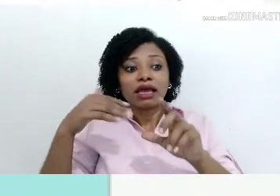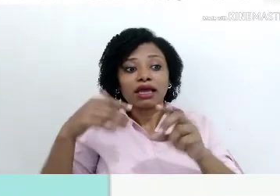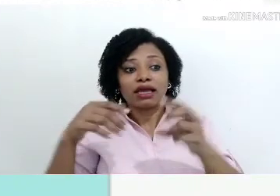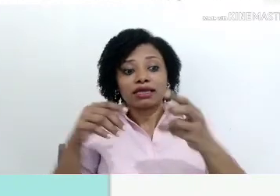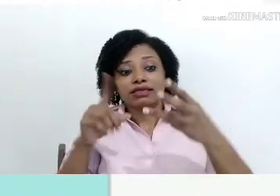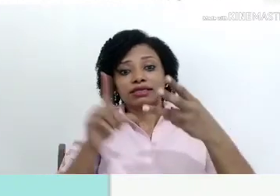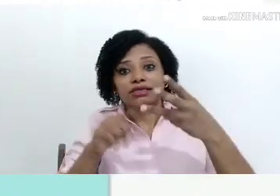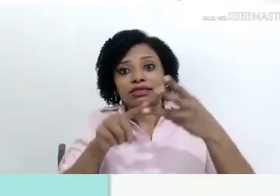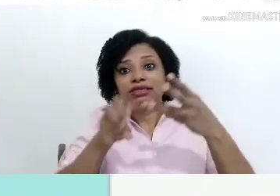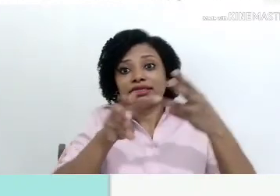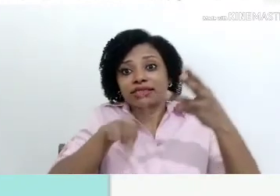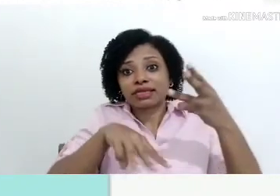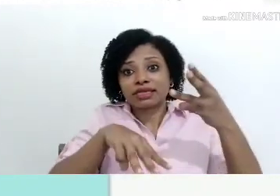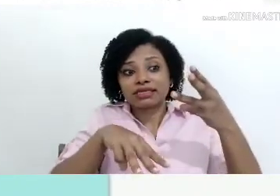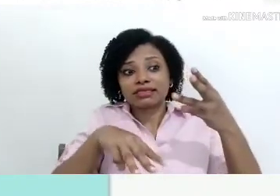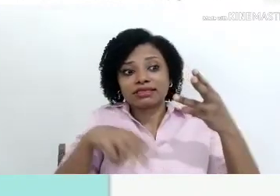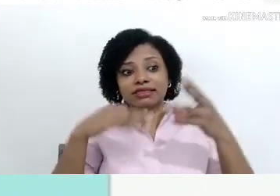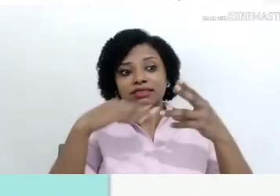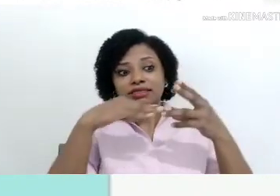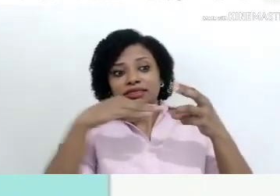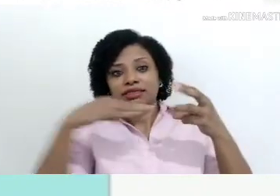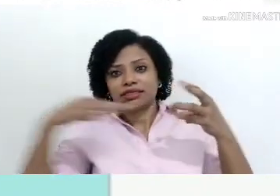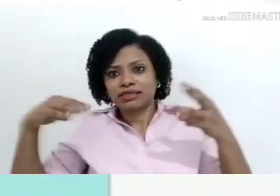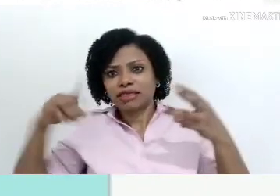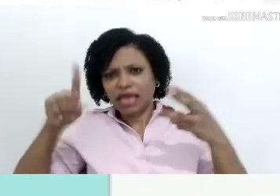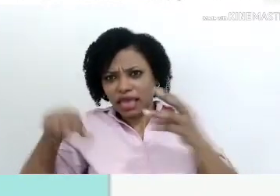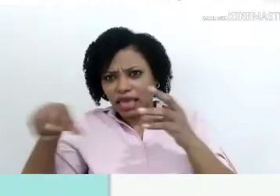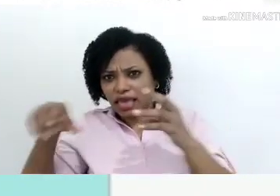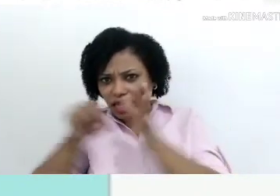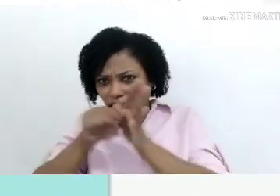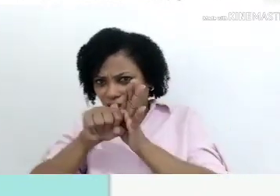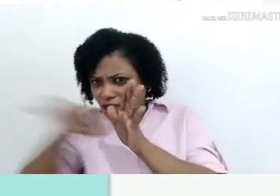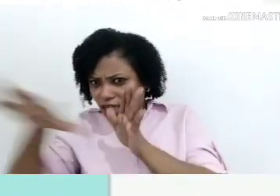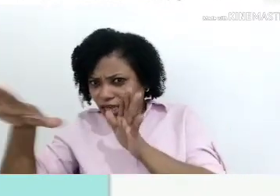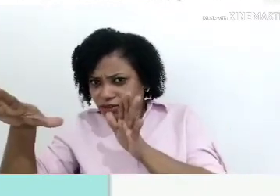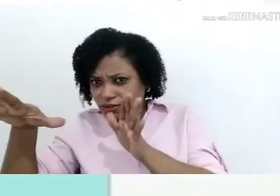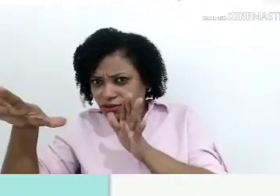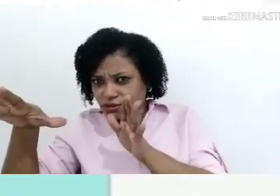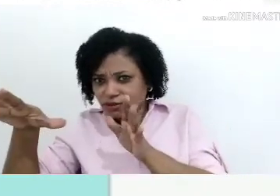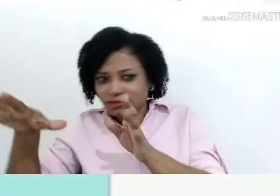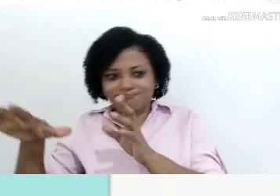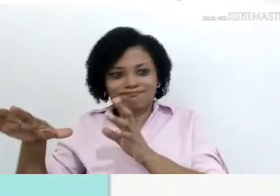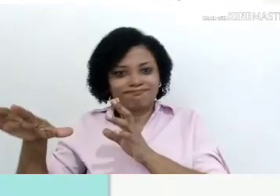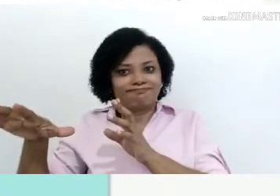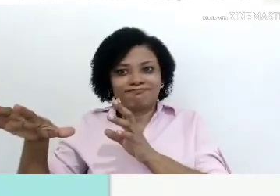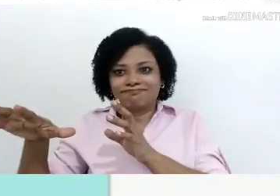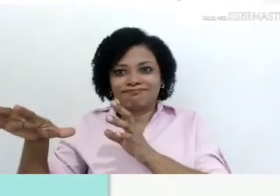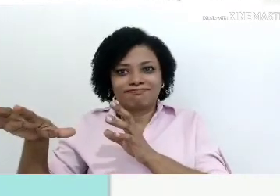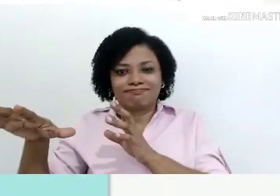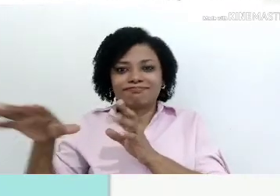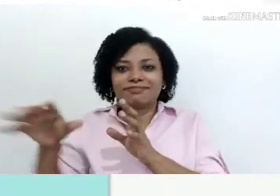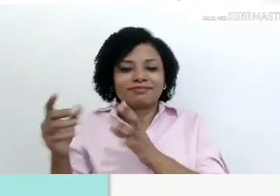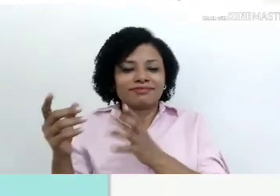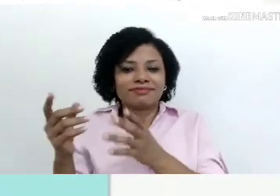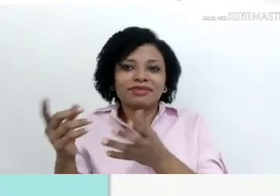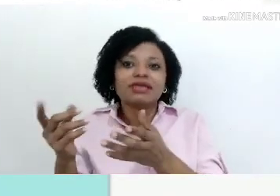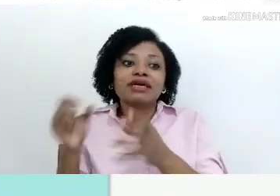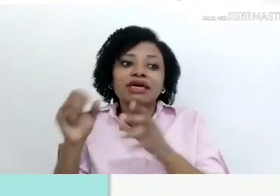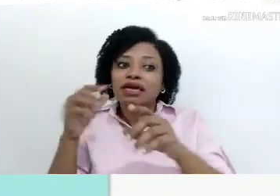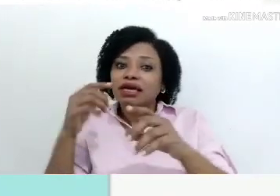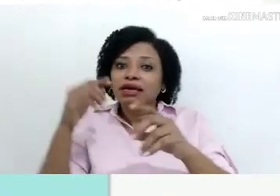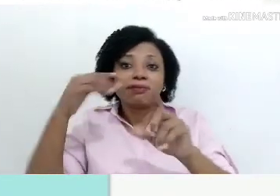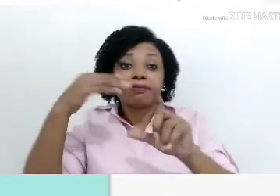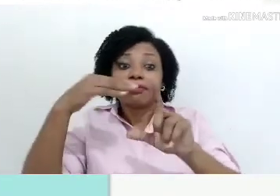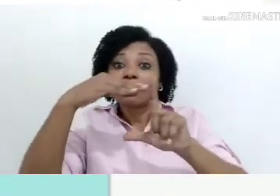como está mostrando aqui, A mais B na ordem, né? A mais B dando C mais D. Se fosse a reação inversa ou